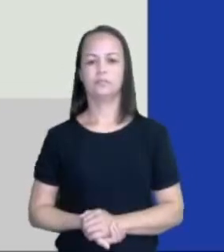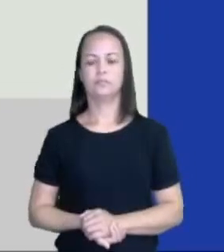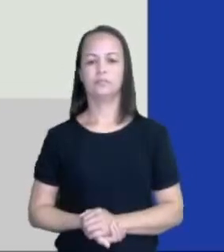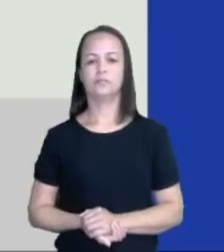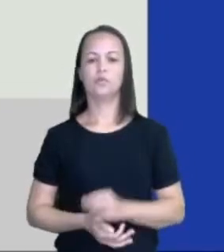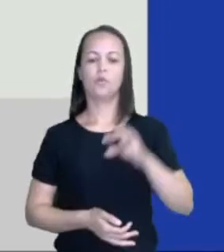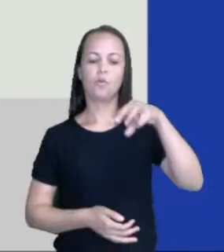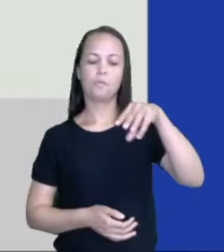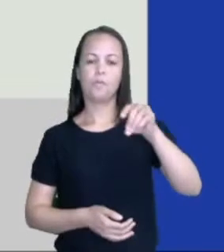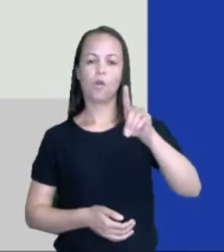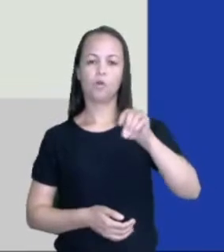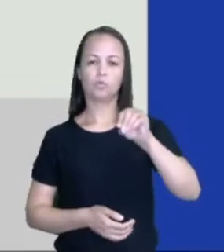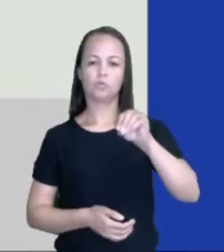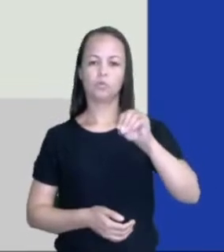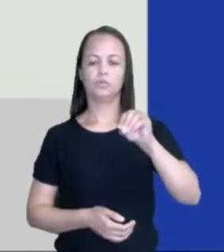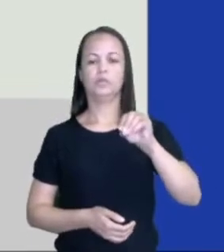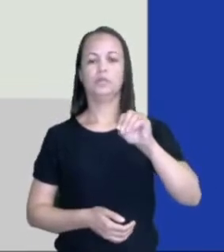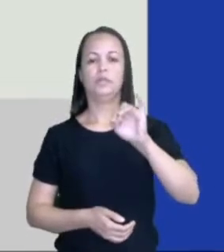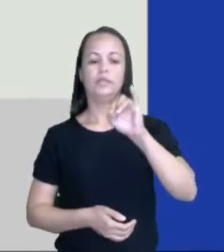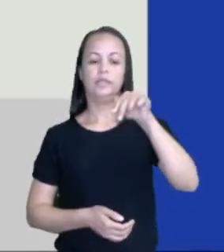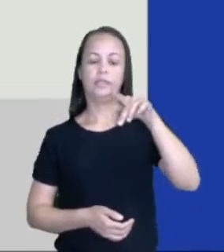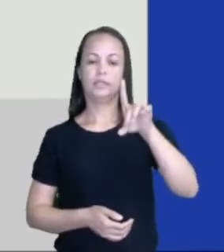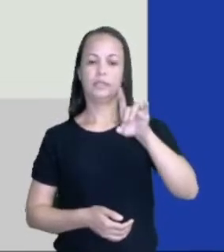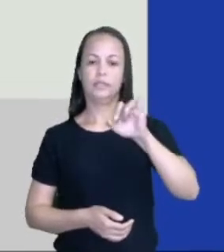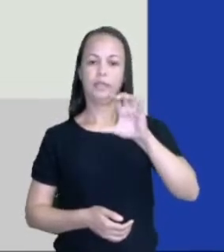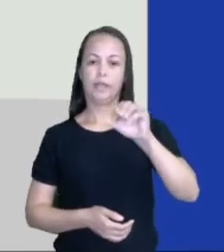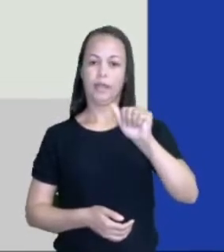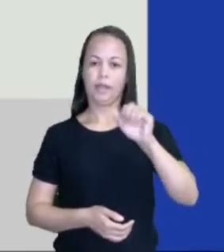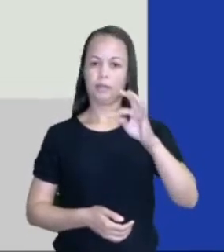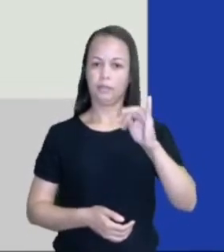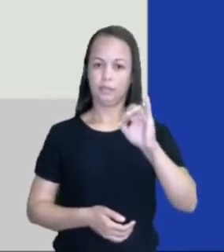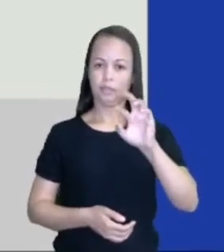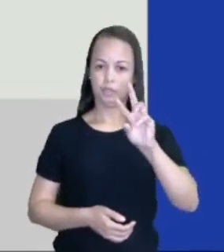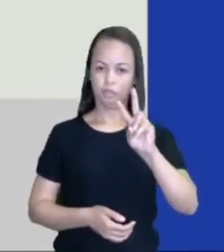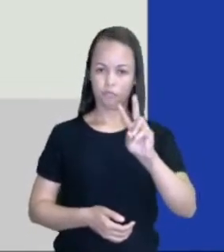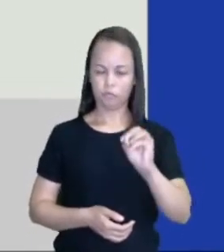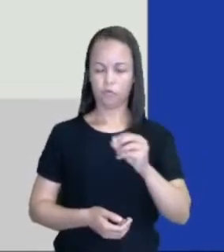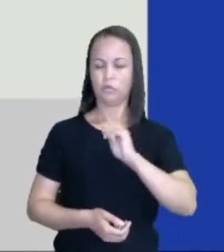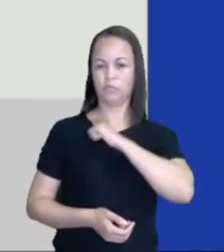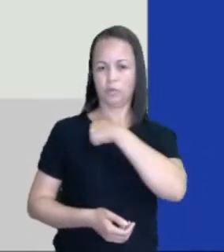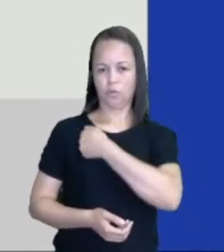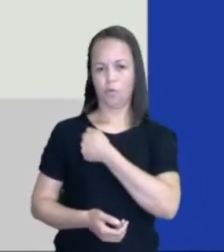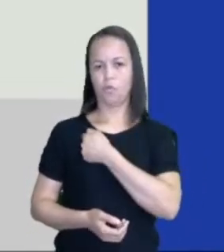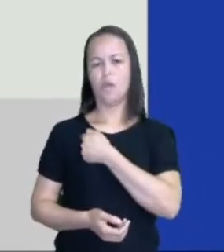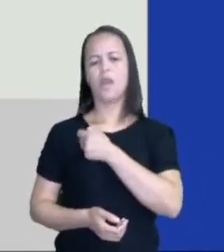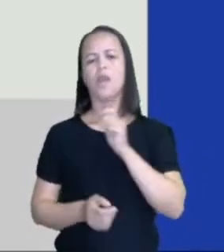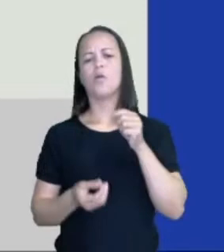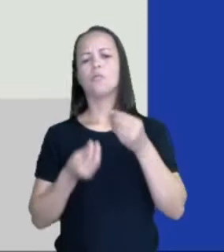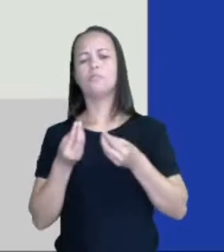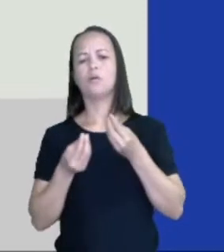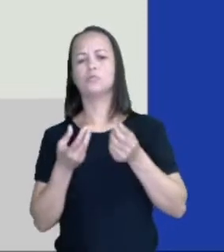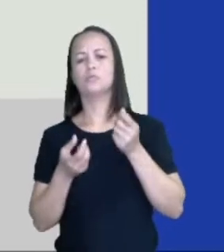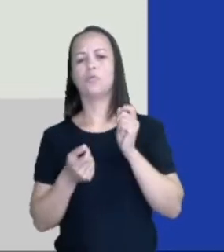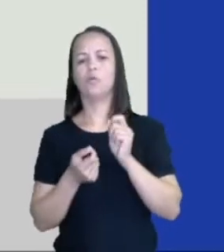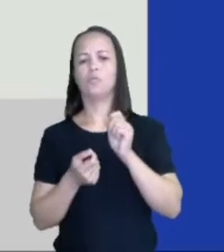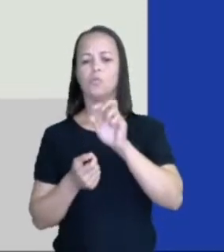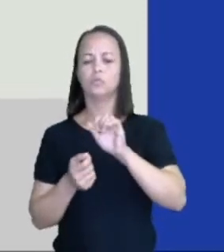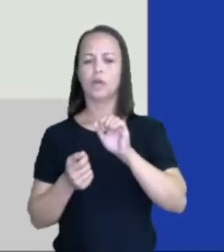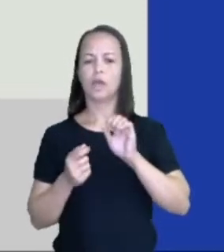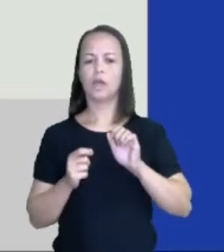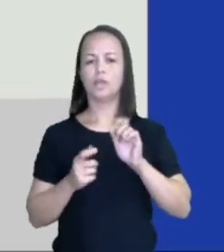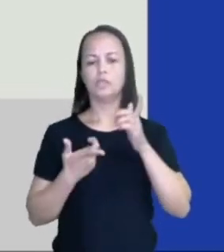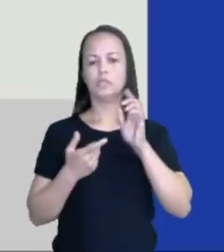Modo indicativo em espanhol. O modo indicativo é o modo mais utilizado em língua espanhola e geralmente ele